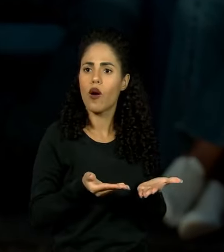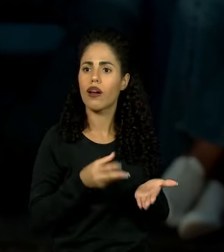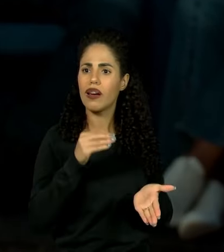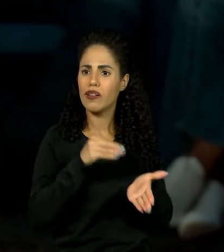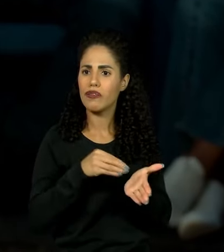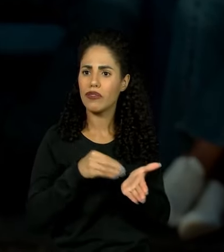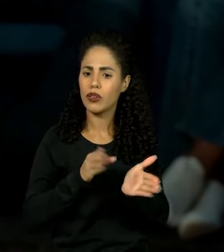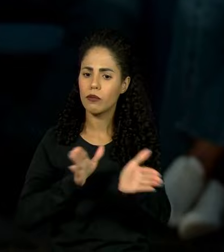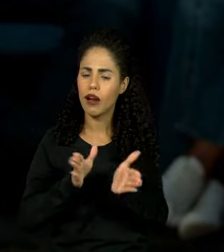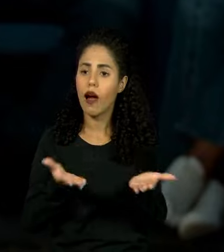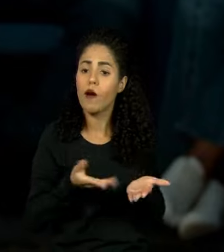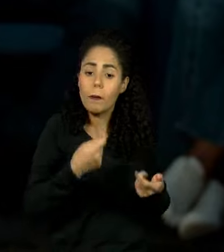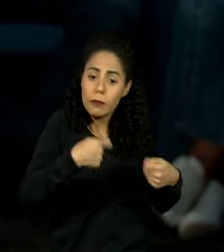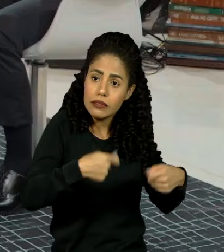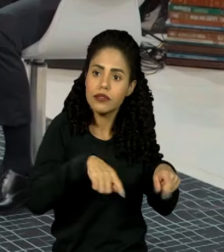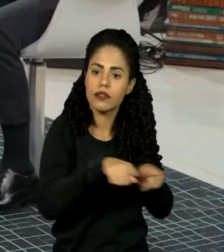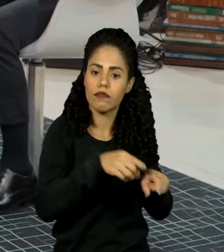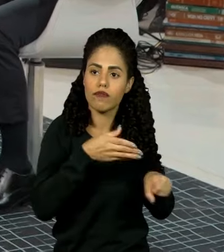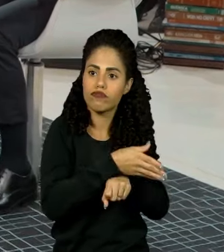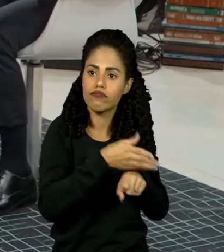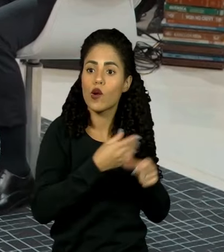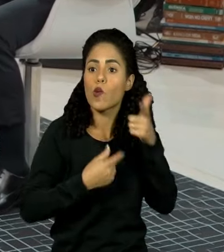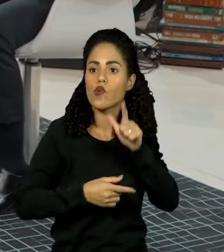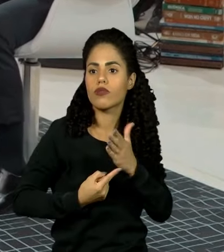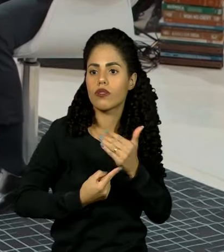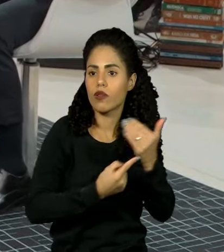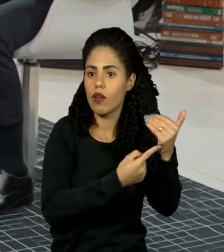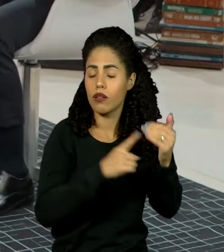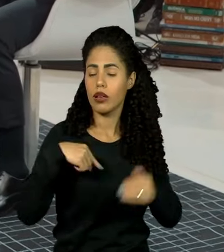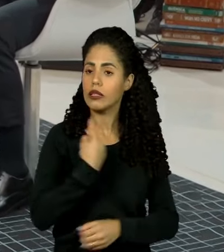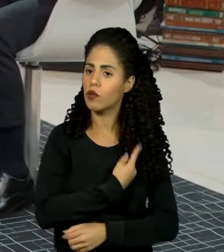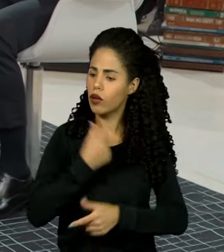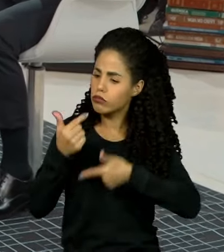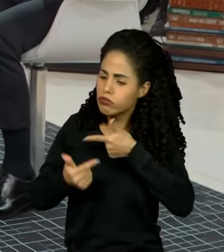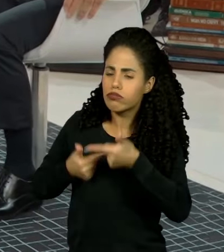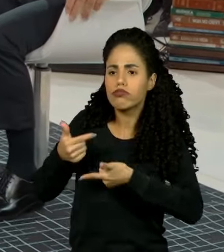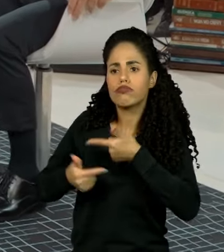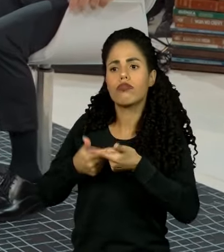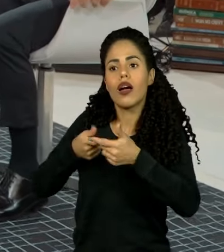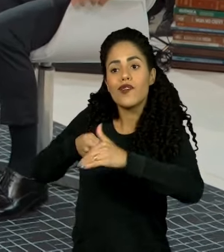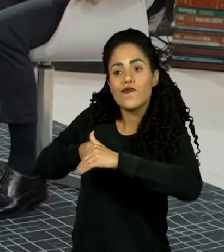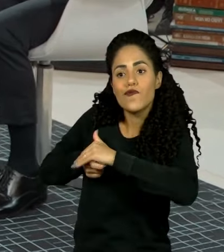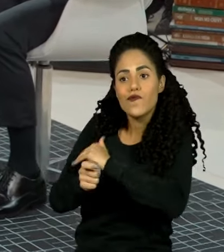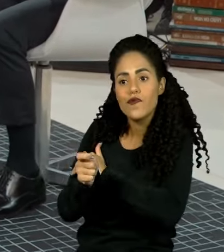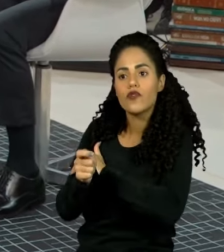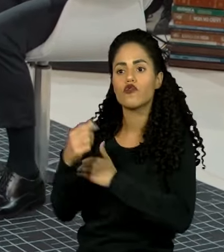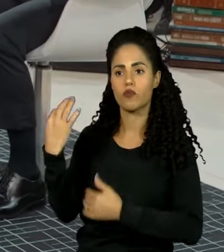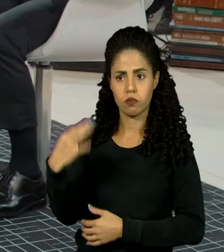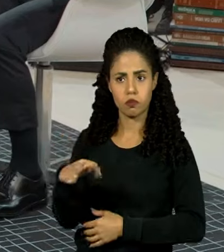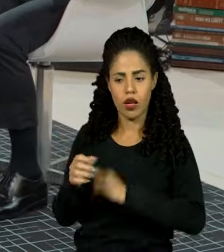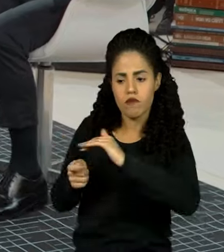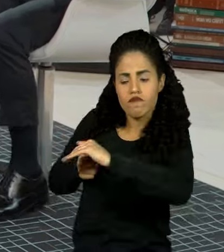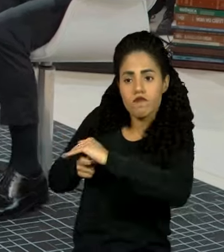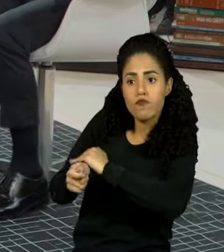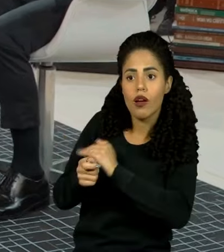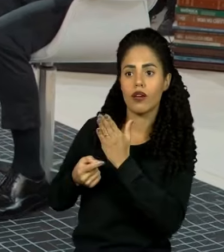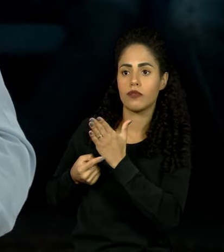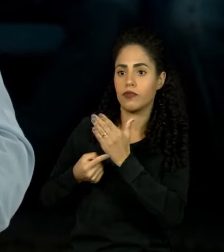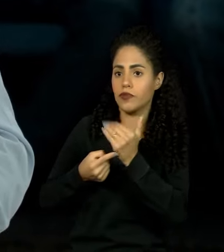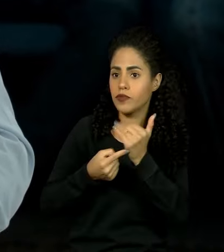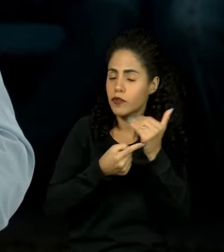falta de acesso à tecnologia então nós começamos a fazer um trabalho e fizemos um investimento muito grande em